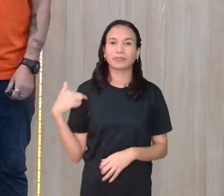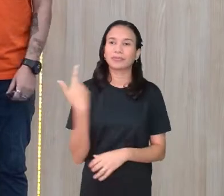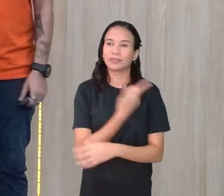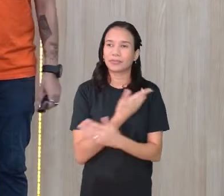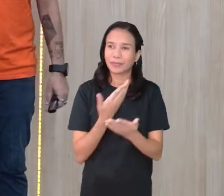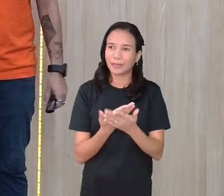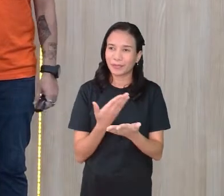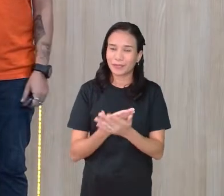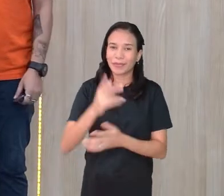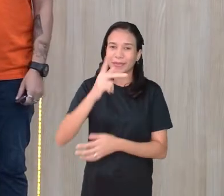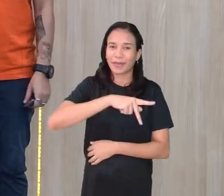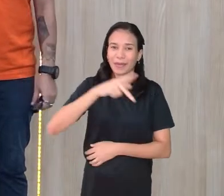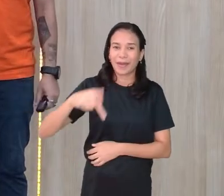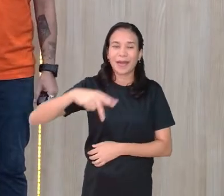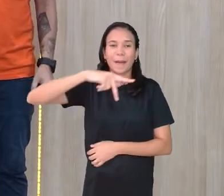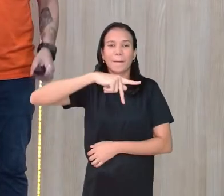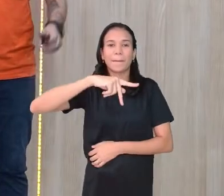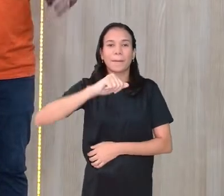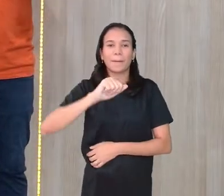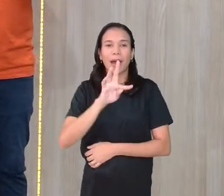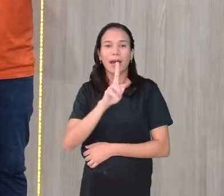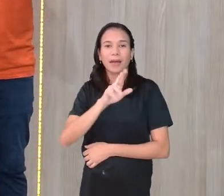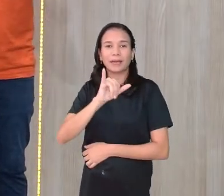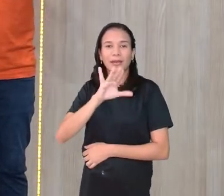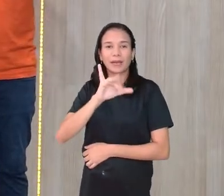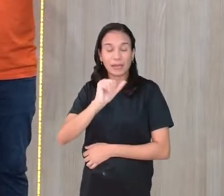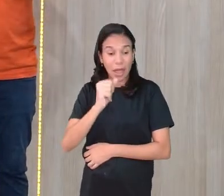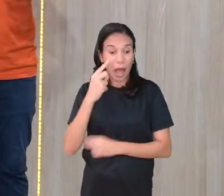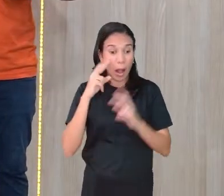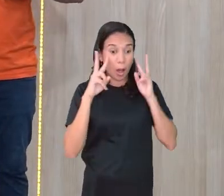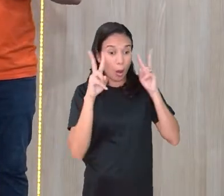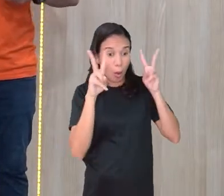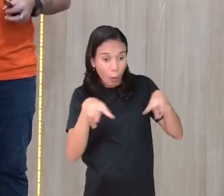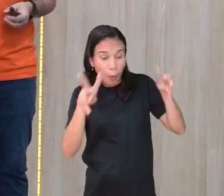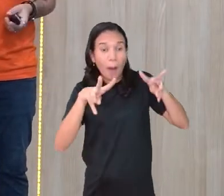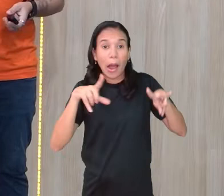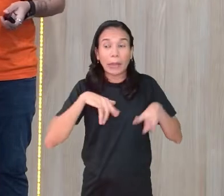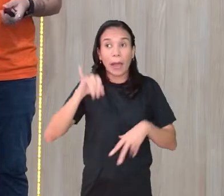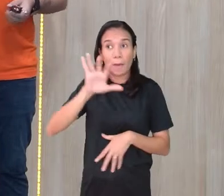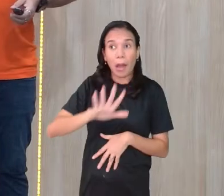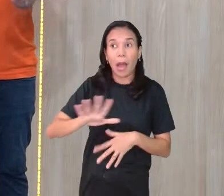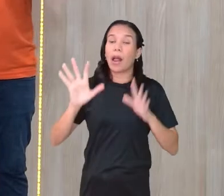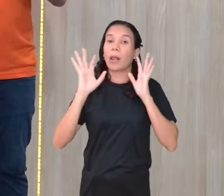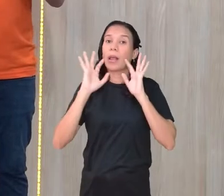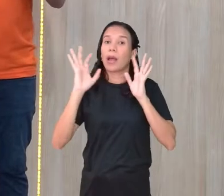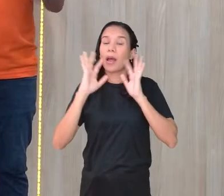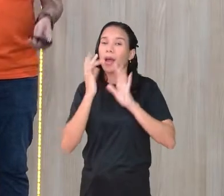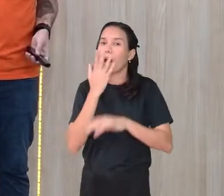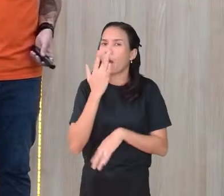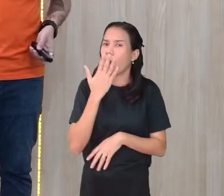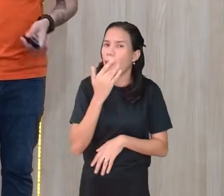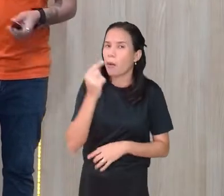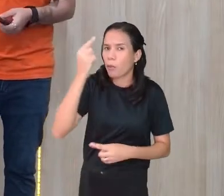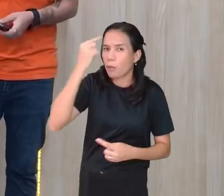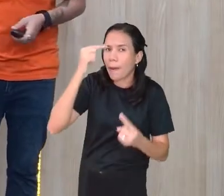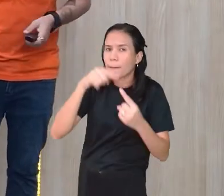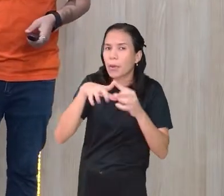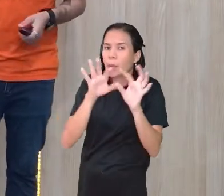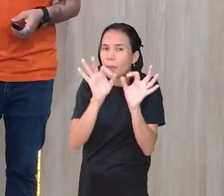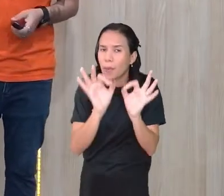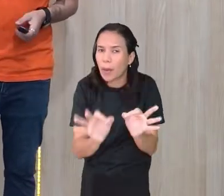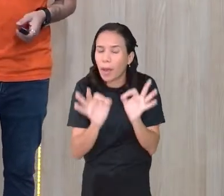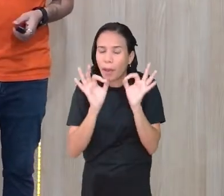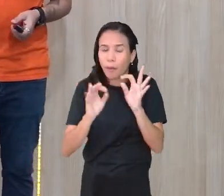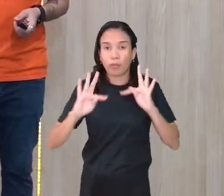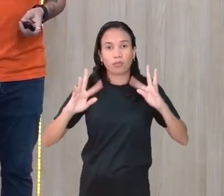aulas. A professora Patrícia, ela dá uma olhada nas aulas, se a imagem está legal, né? Se as cores estão adequadas,